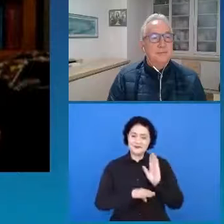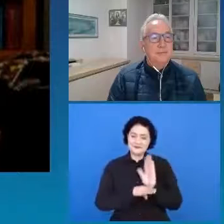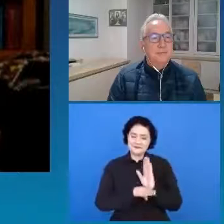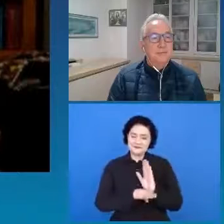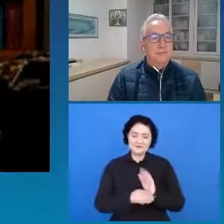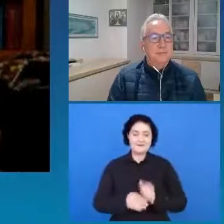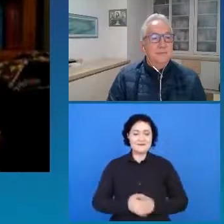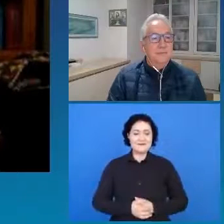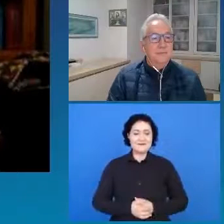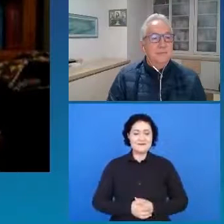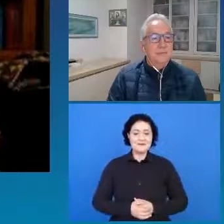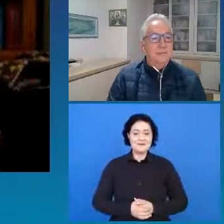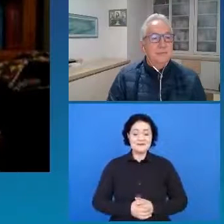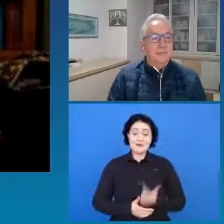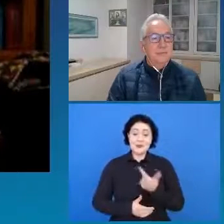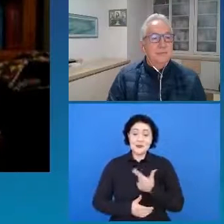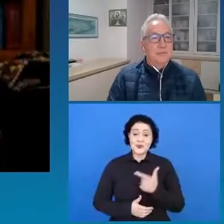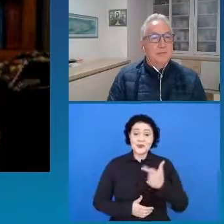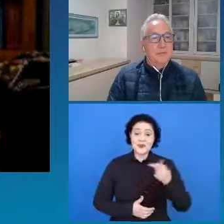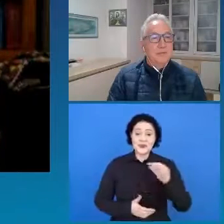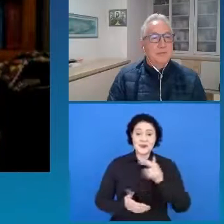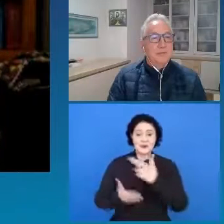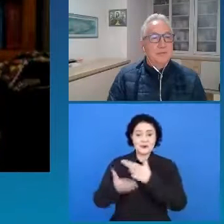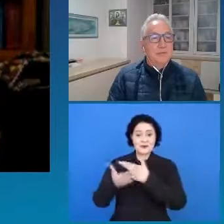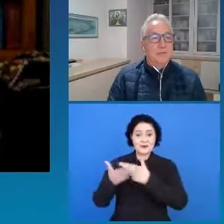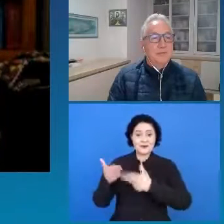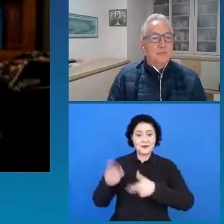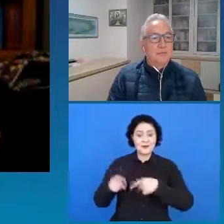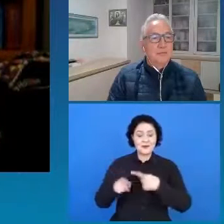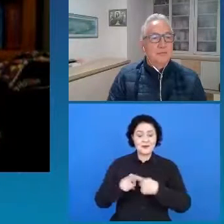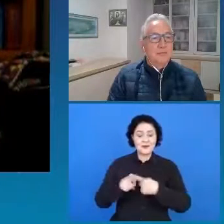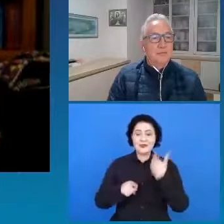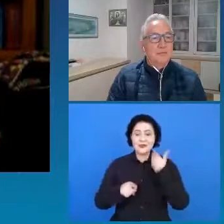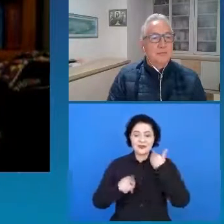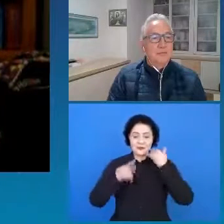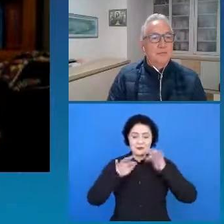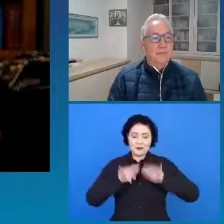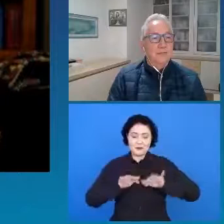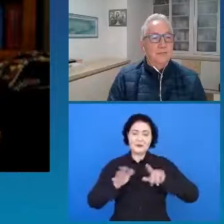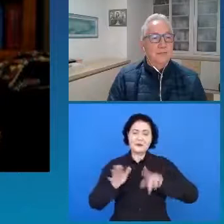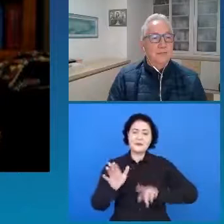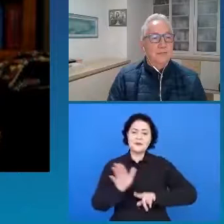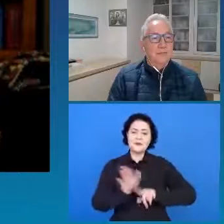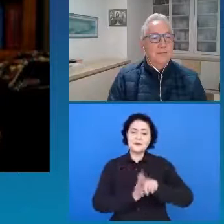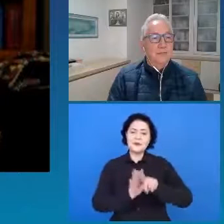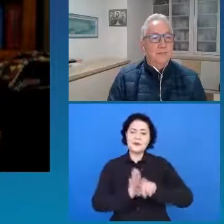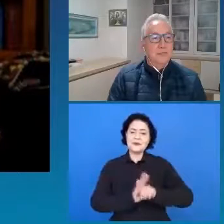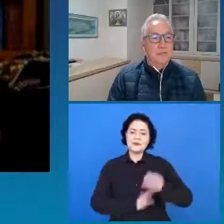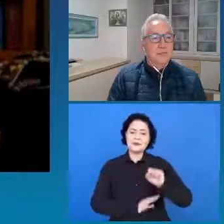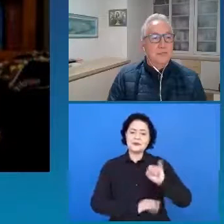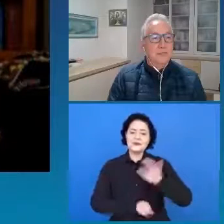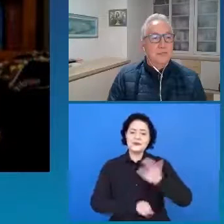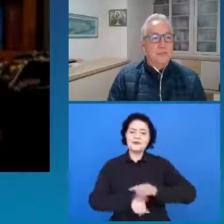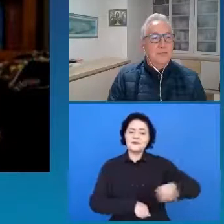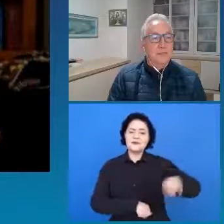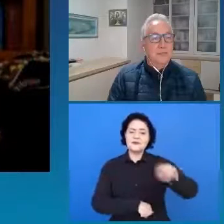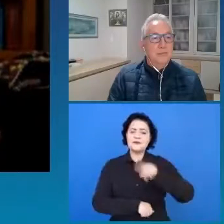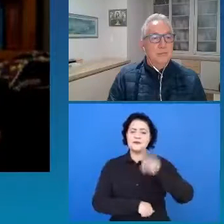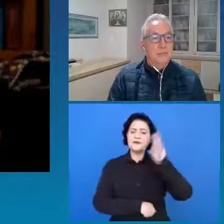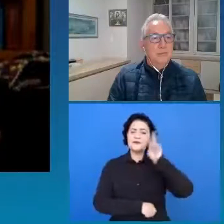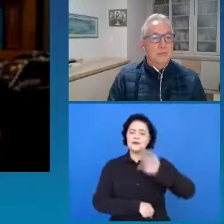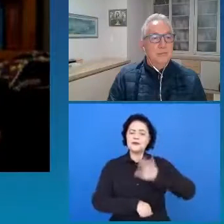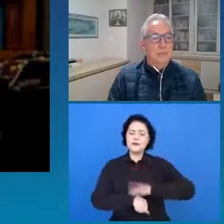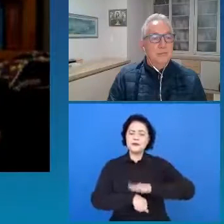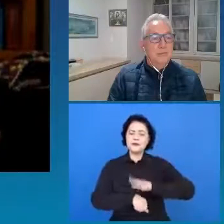neste momento e o outro relato Porque aqui no chat estamos perguntando se lembre se vocês lembram de algum